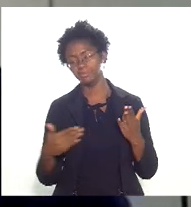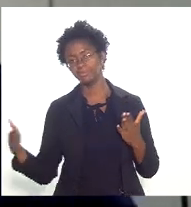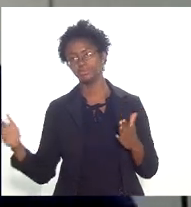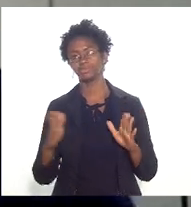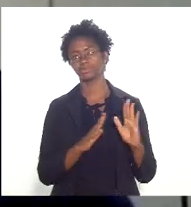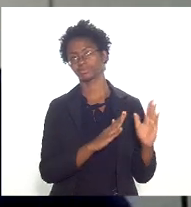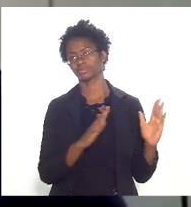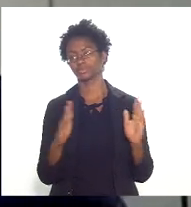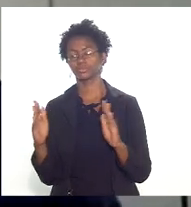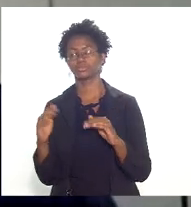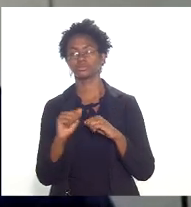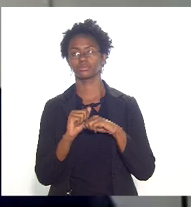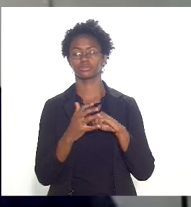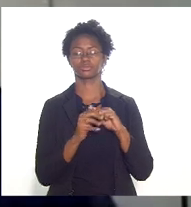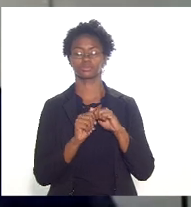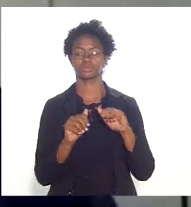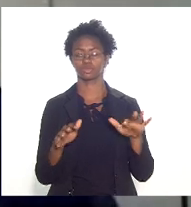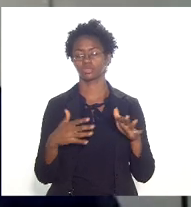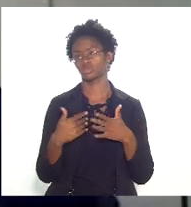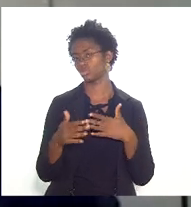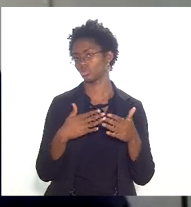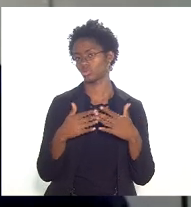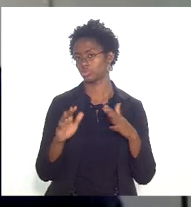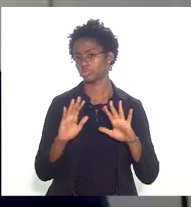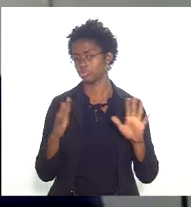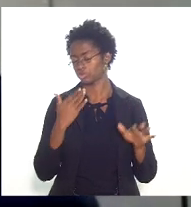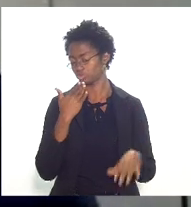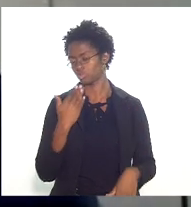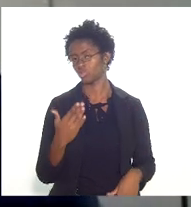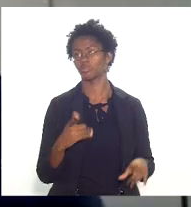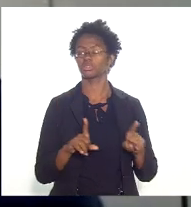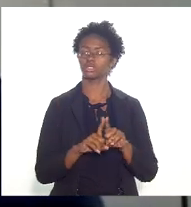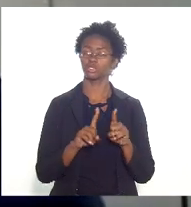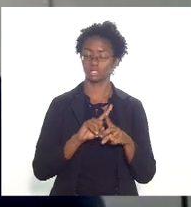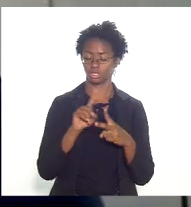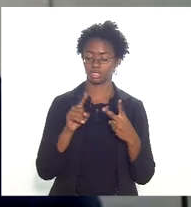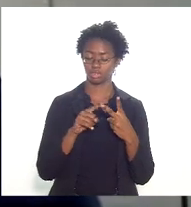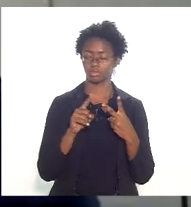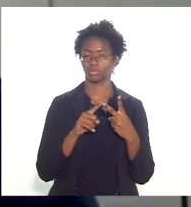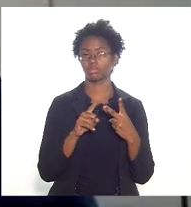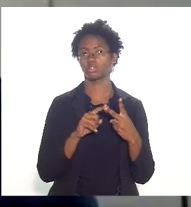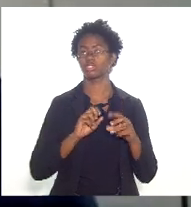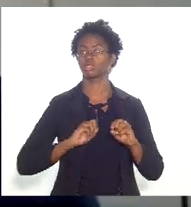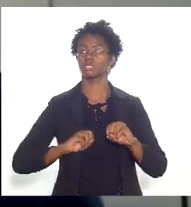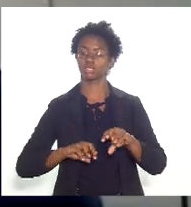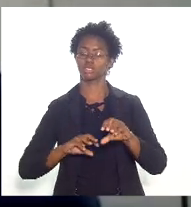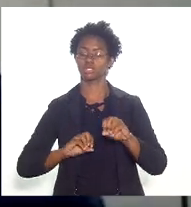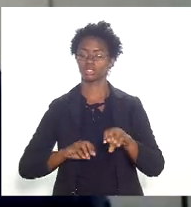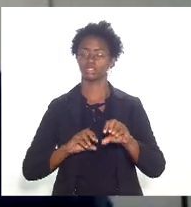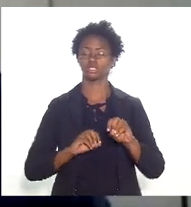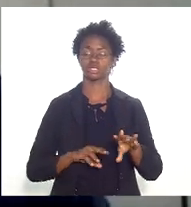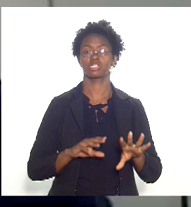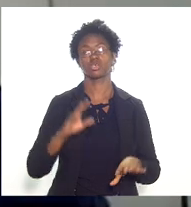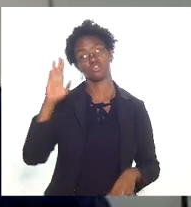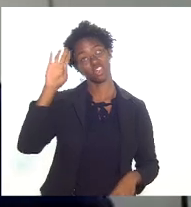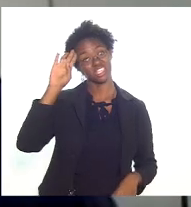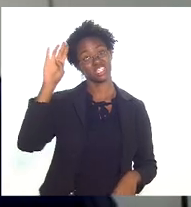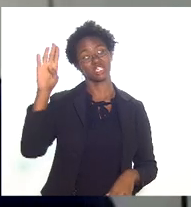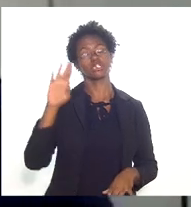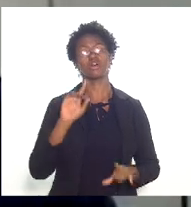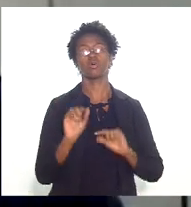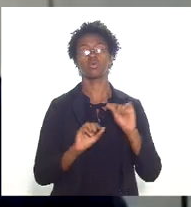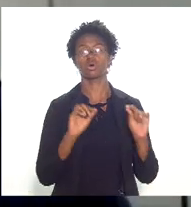a pandemia Seja lá qual for a situação da pandemia o outro é que ao classificar a educação como essencial ela impacta